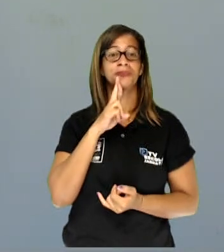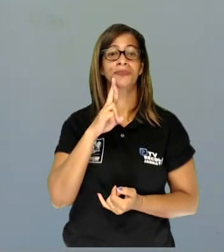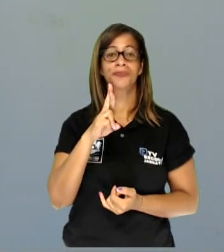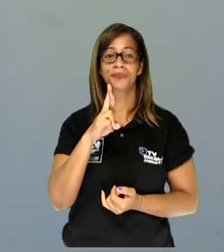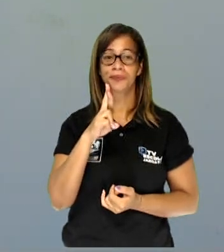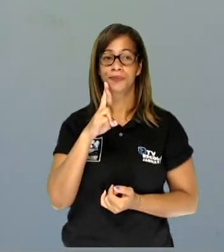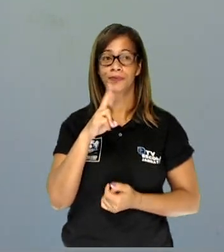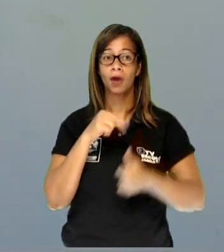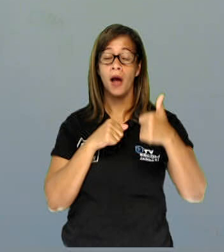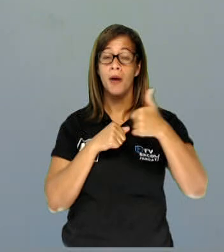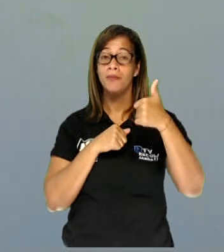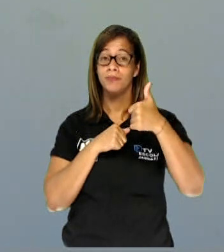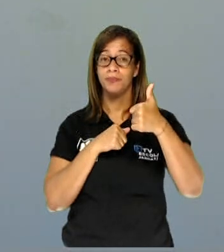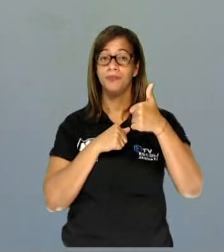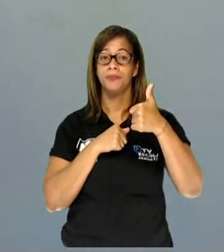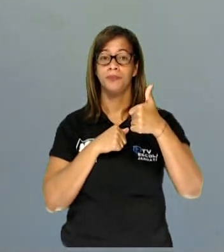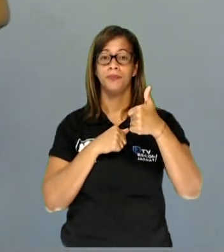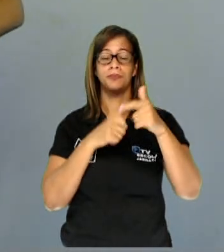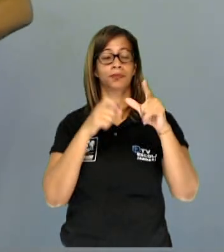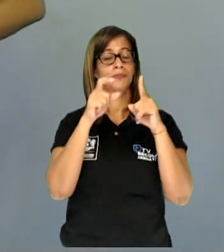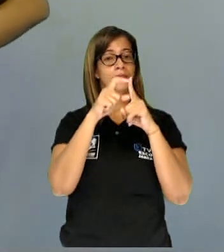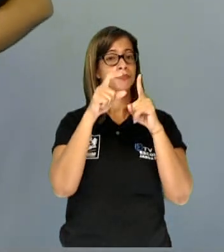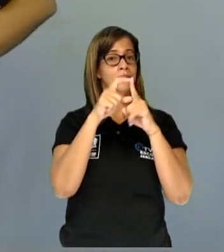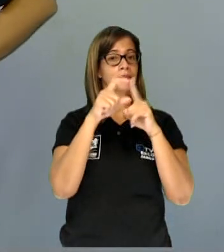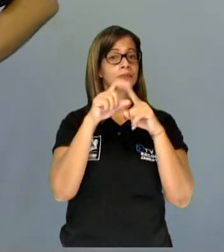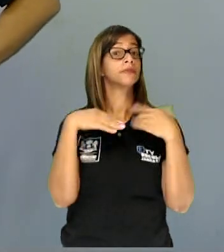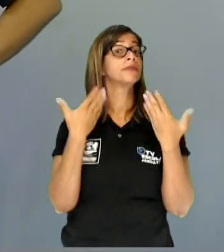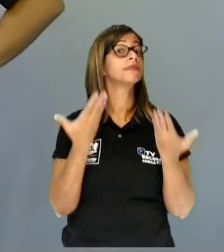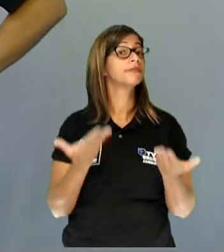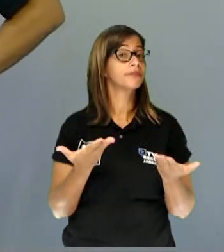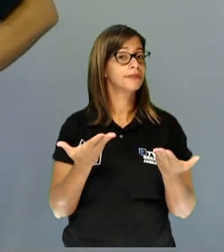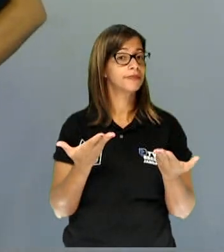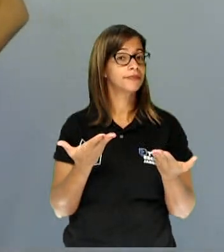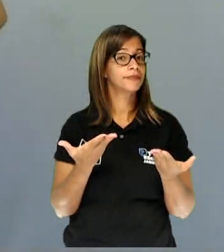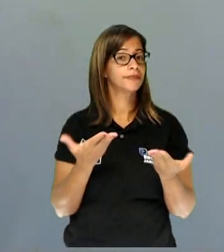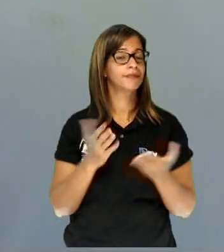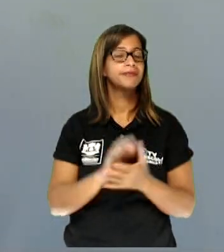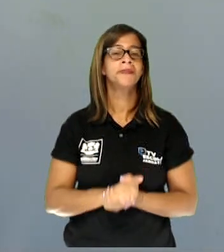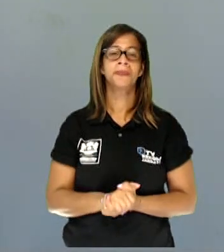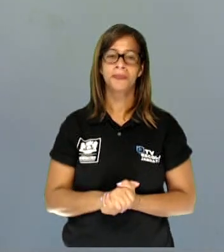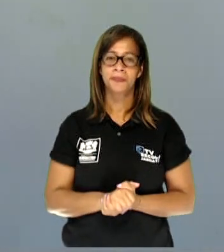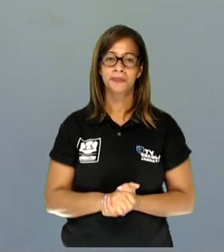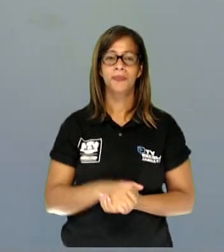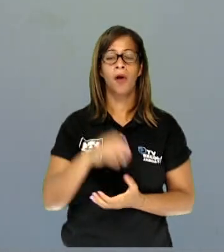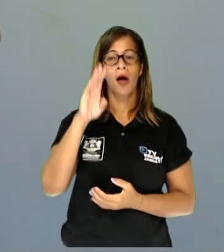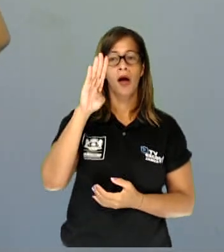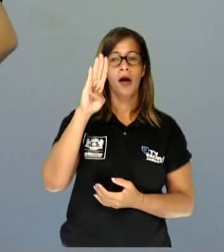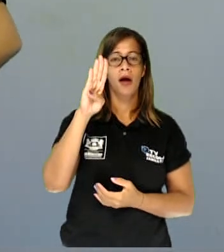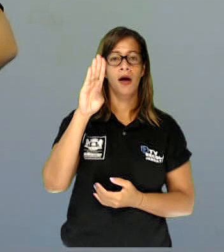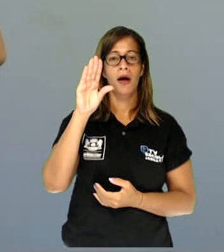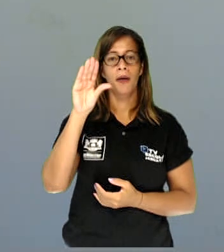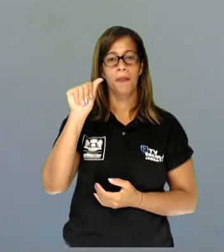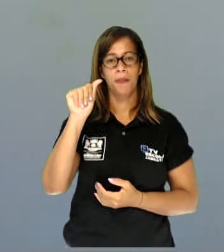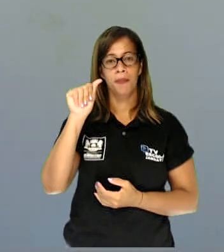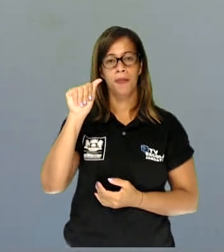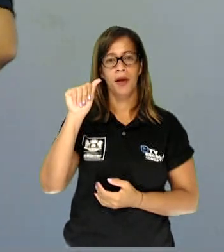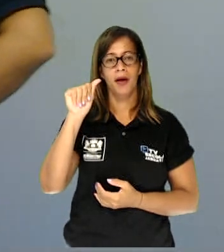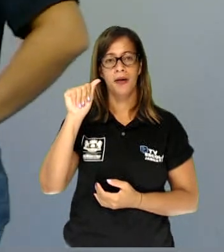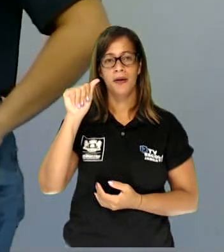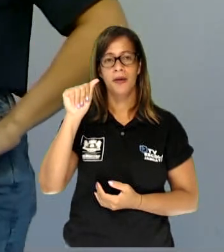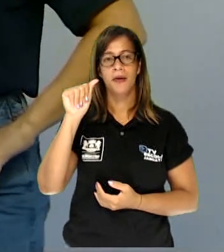palavra é barata. A gente acabou de escrever. Vamos lá. Ba.